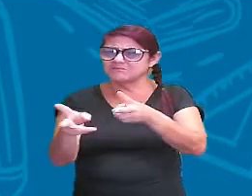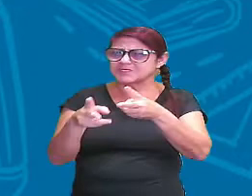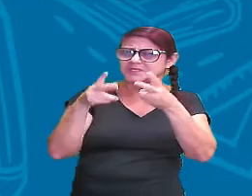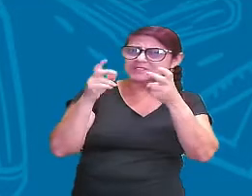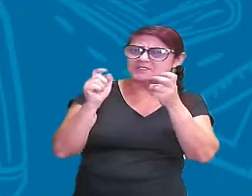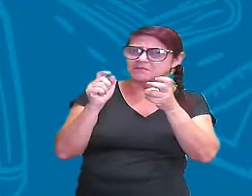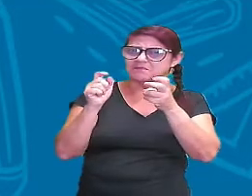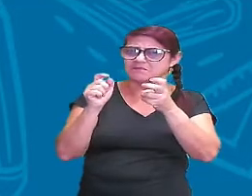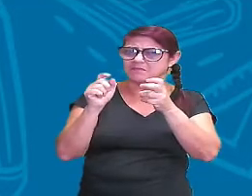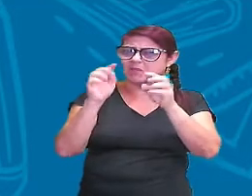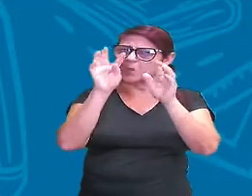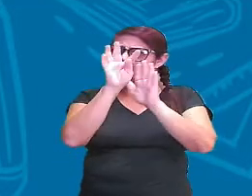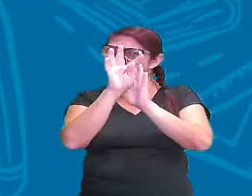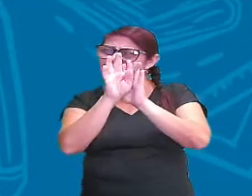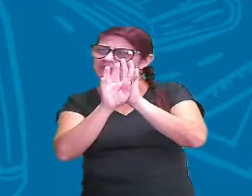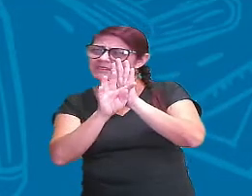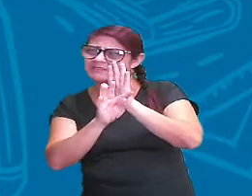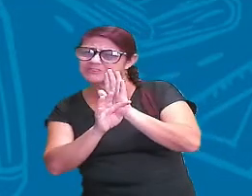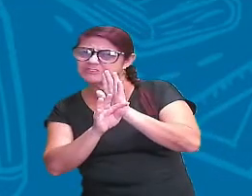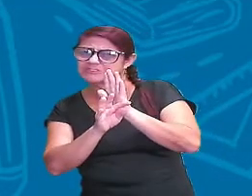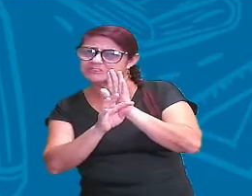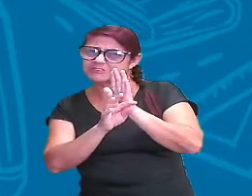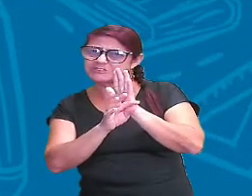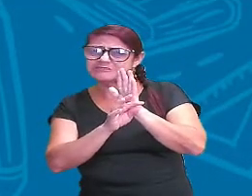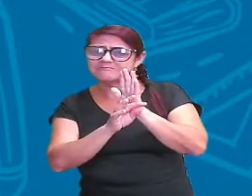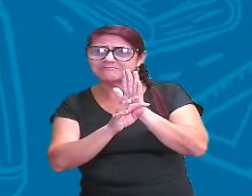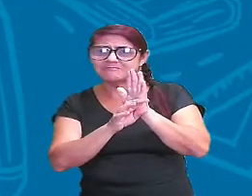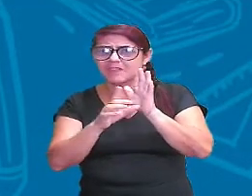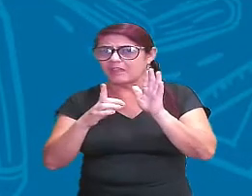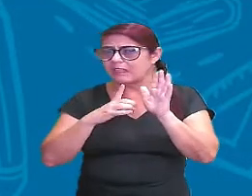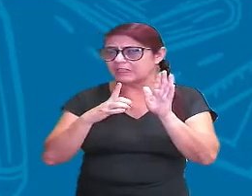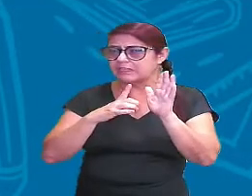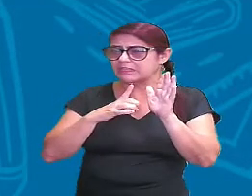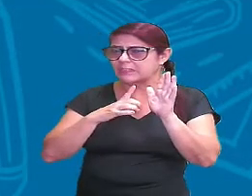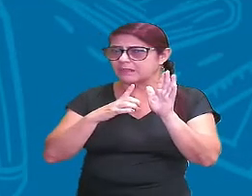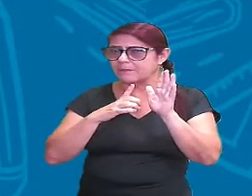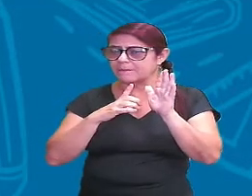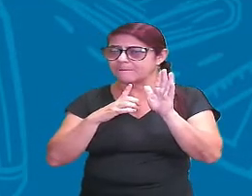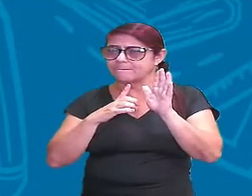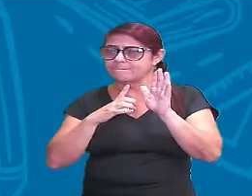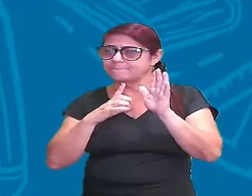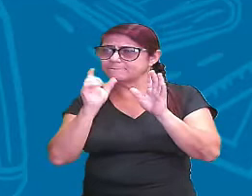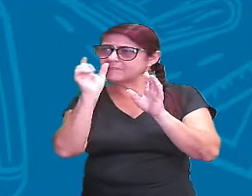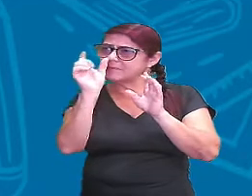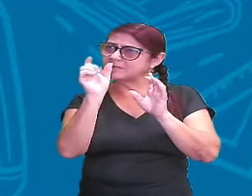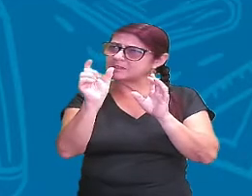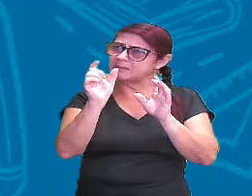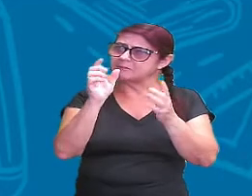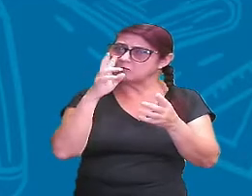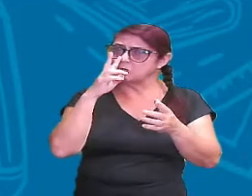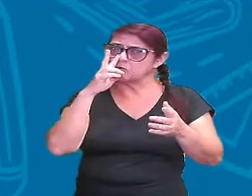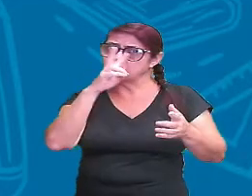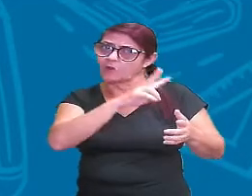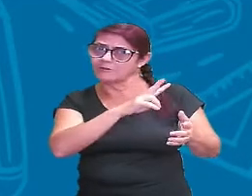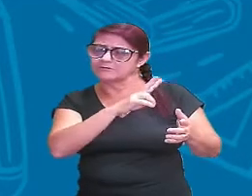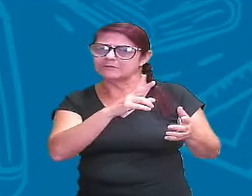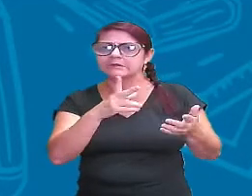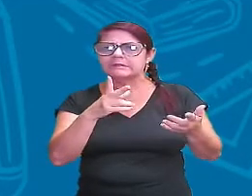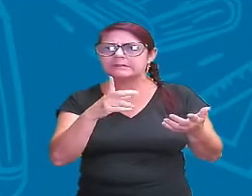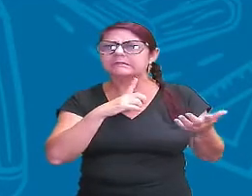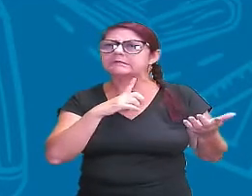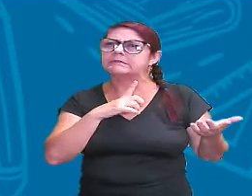Perceberam que aqui a gente tem momento que a gente fala forte e tem momentos que a gente fala o R